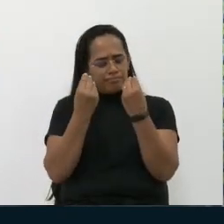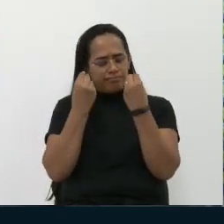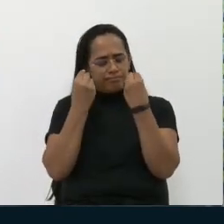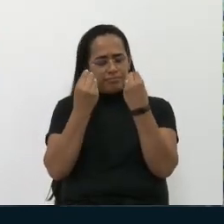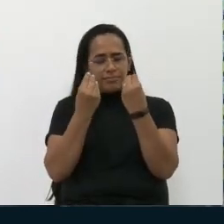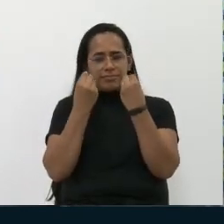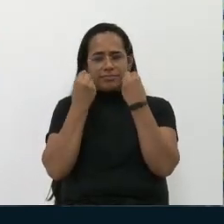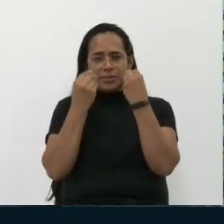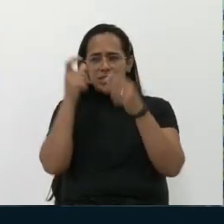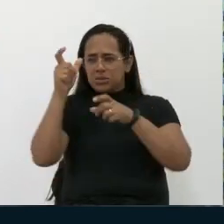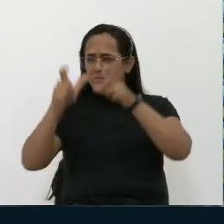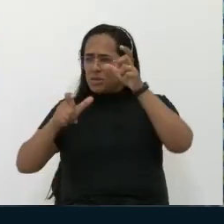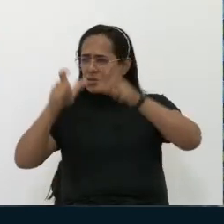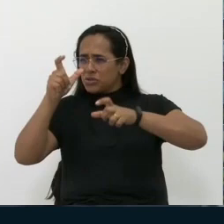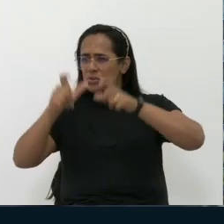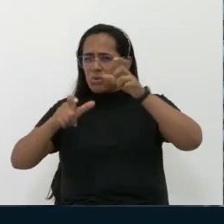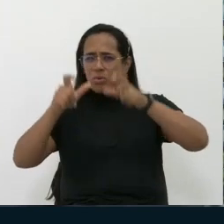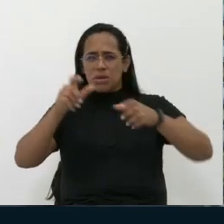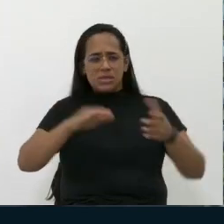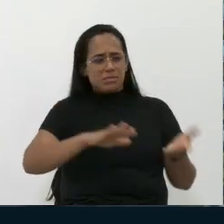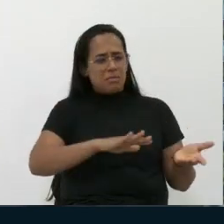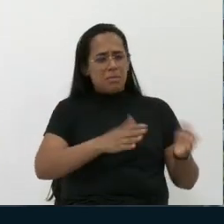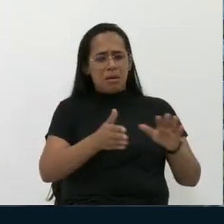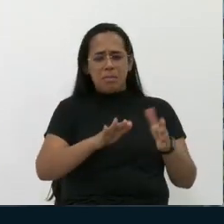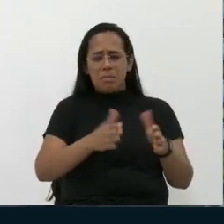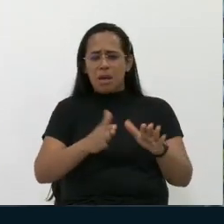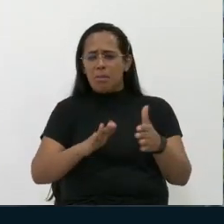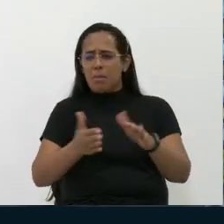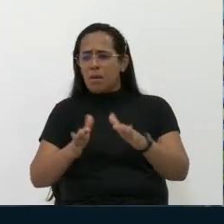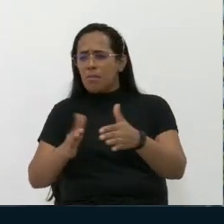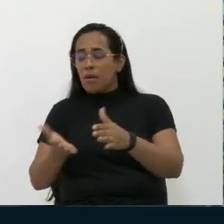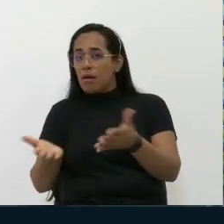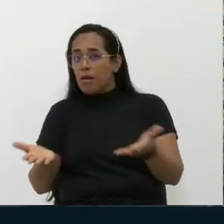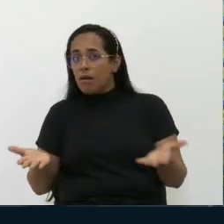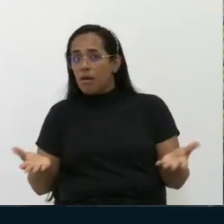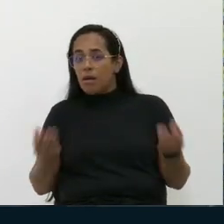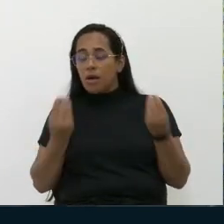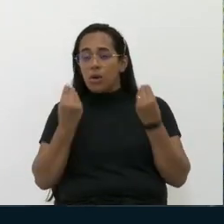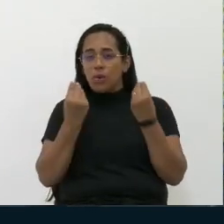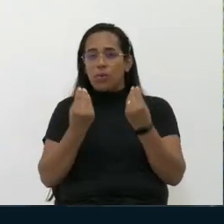Guarulhos. No Brasil inteiro. Então, vamos aproveitar que o presidente Lula vem